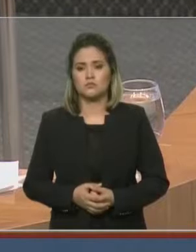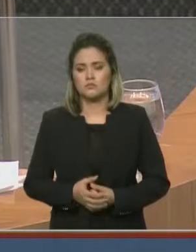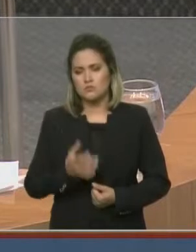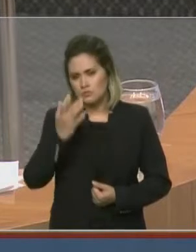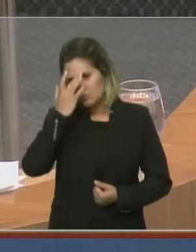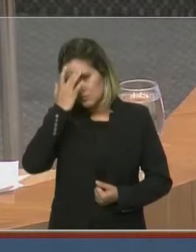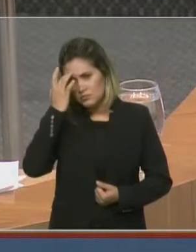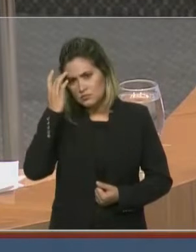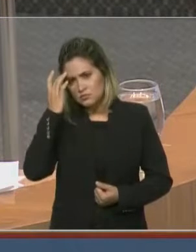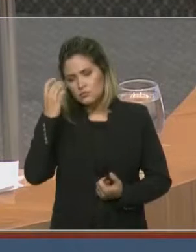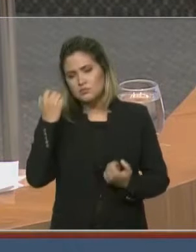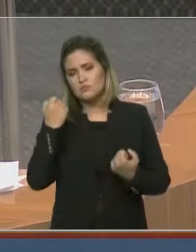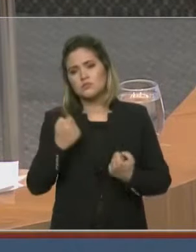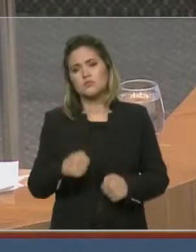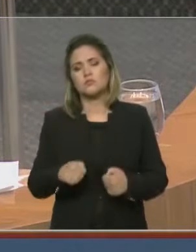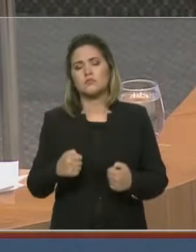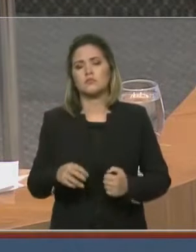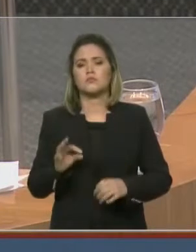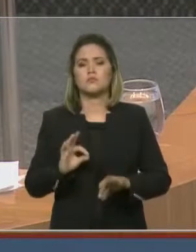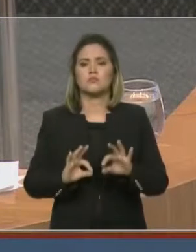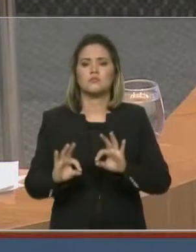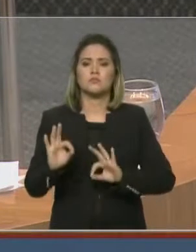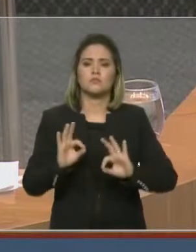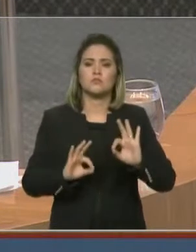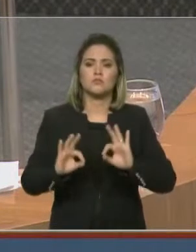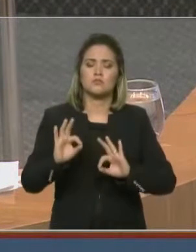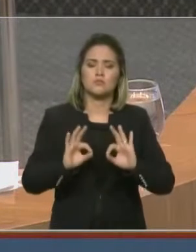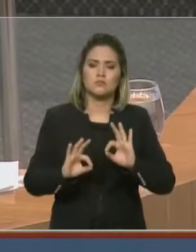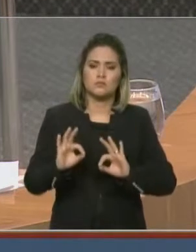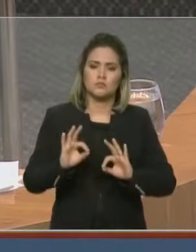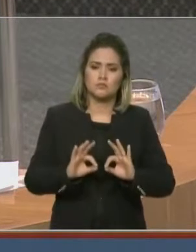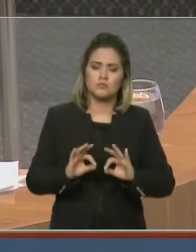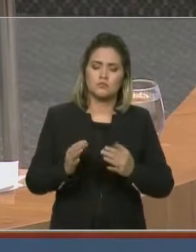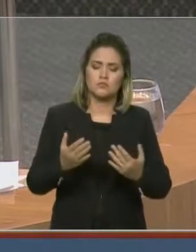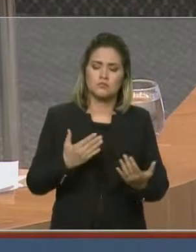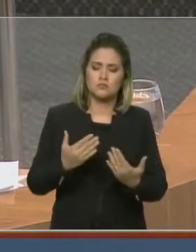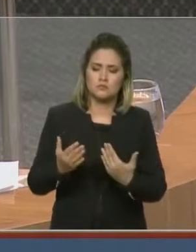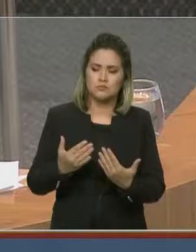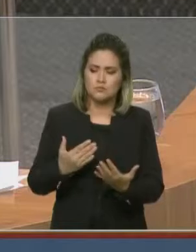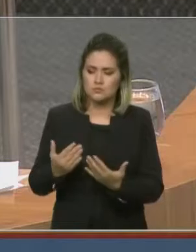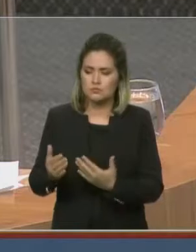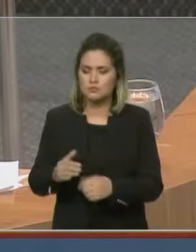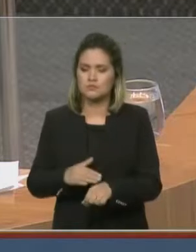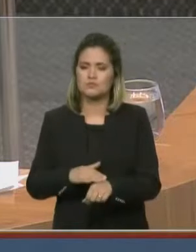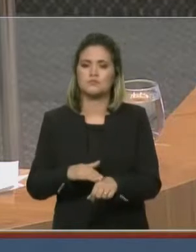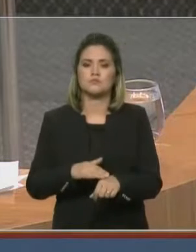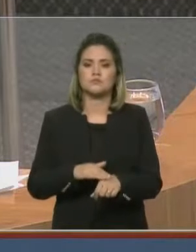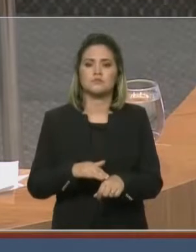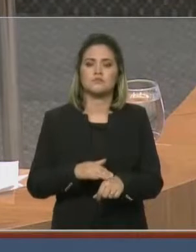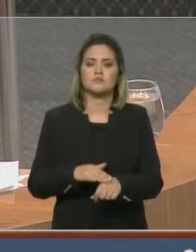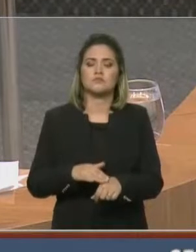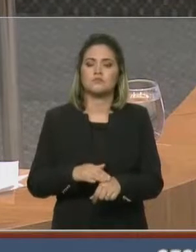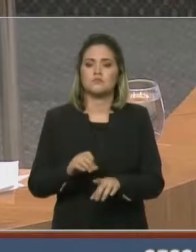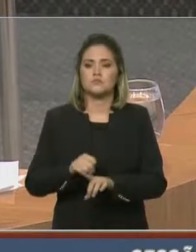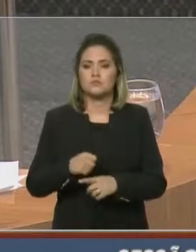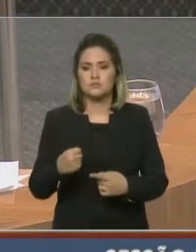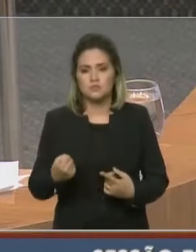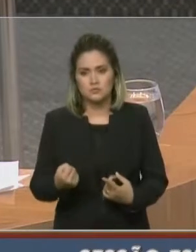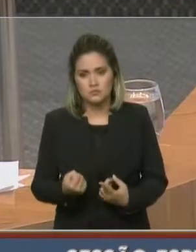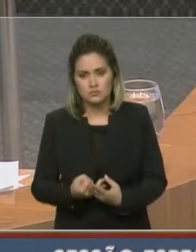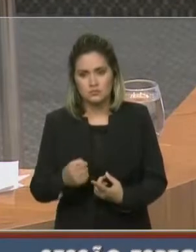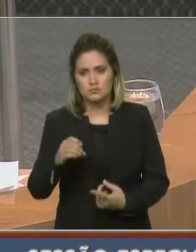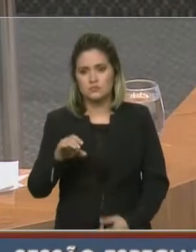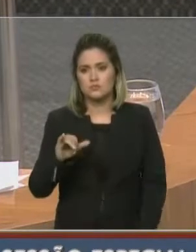se organizar, estabelecer constantes diálogos com entidades da sociedade civil,